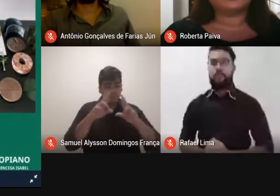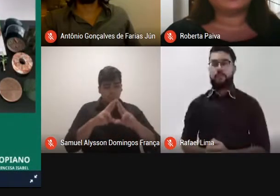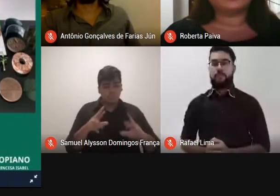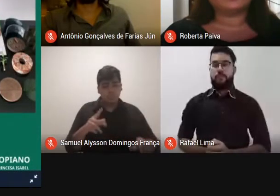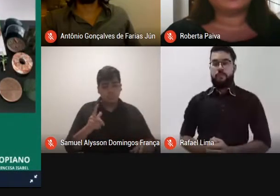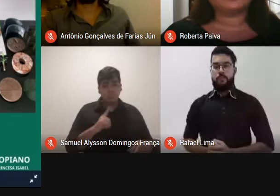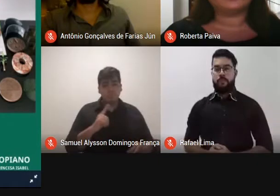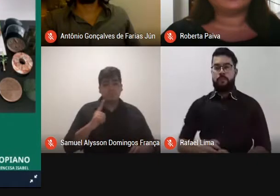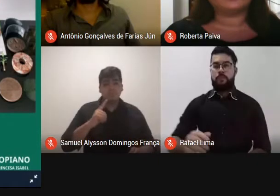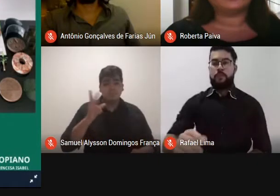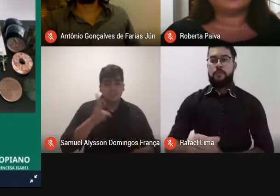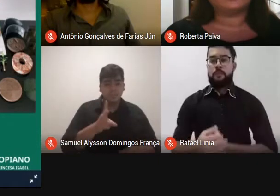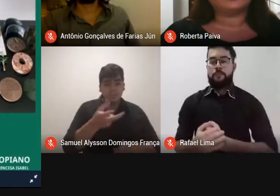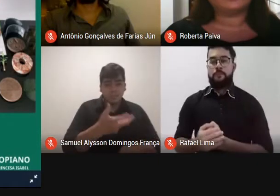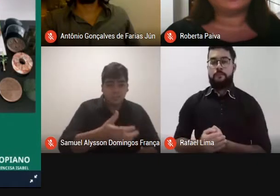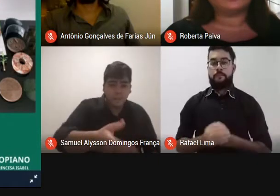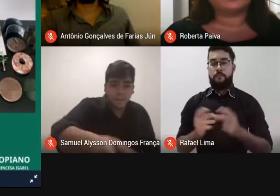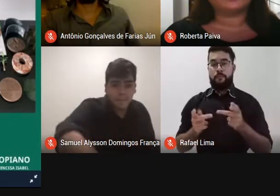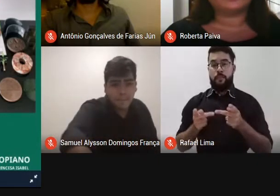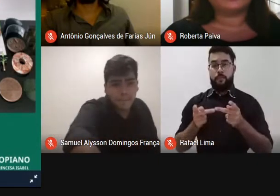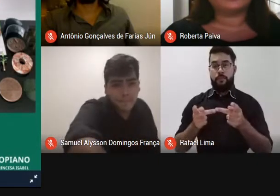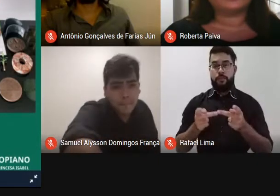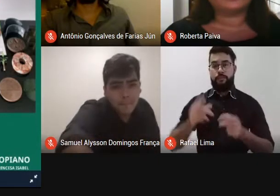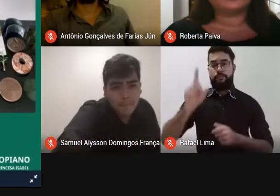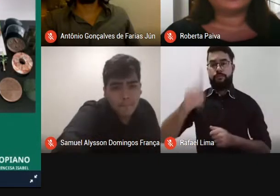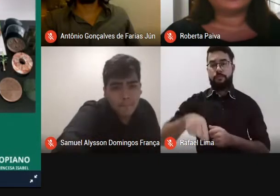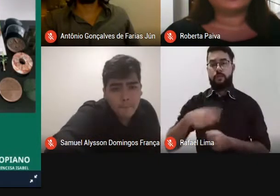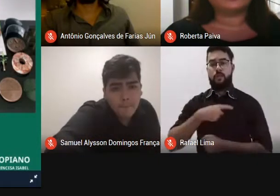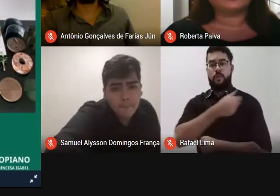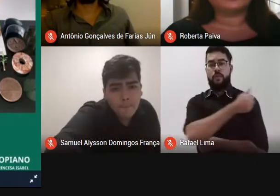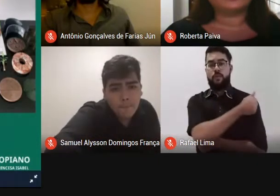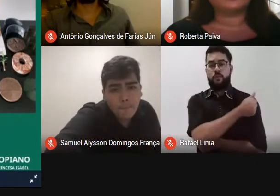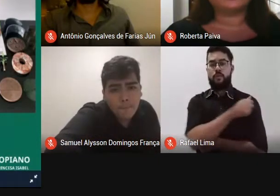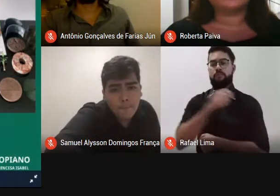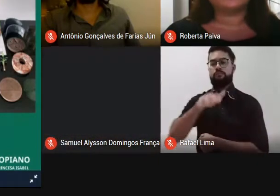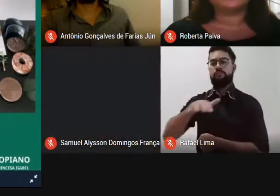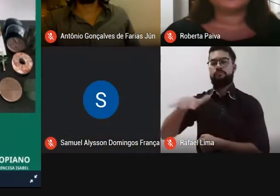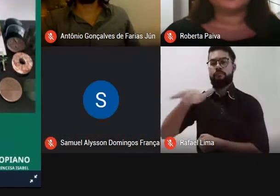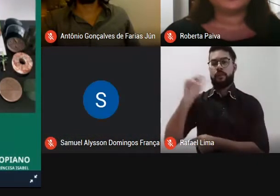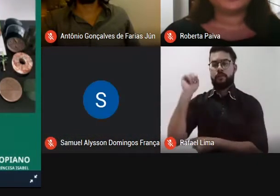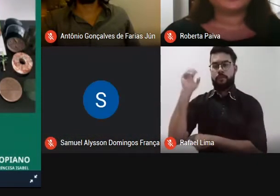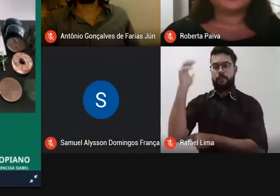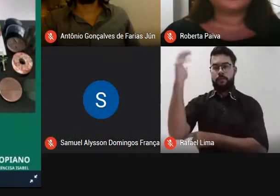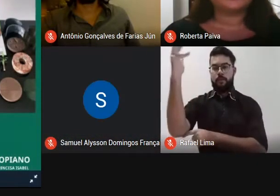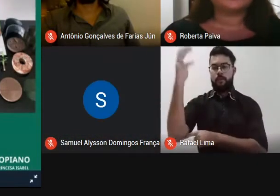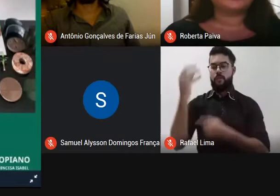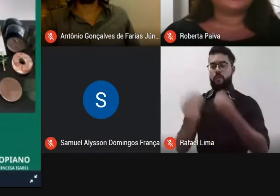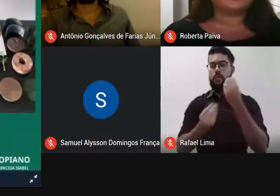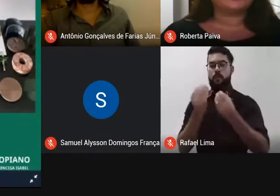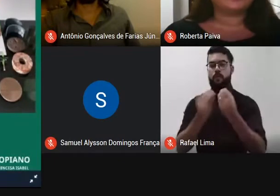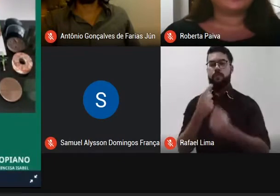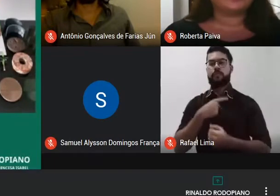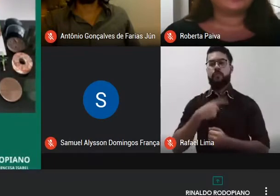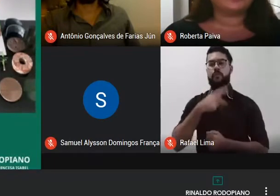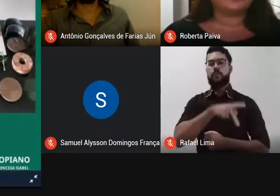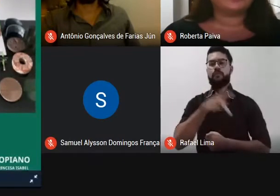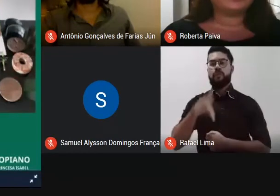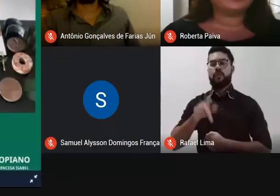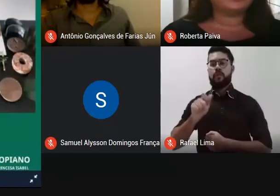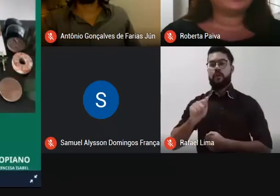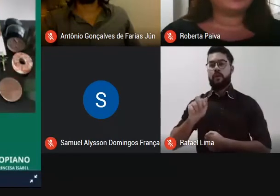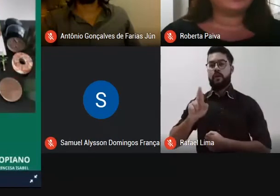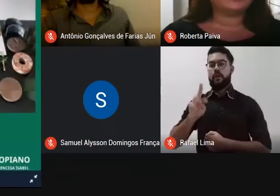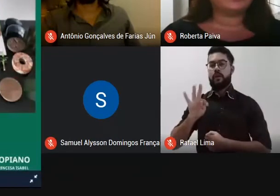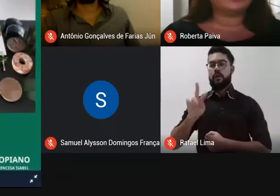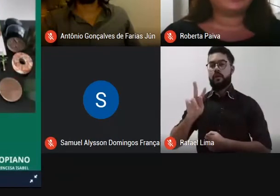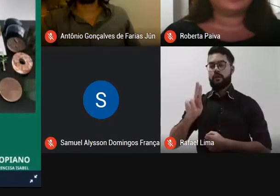também, os alunos de edificações, com os alunos da área ambiental, coordenado aí com o professor Arthur, desenvolveram uma fossa